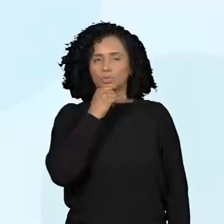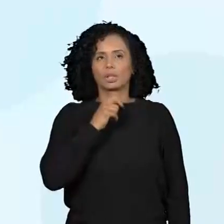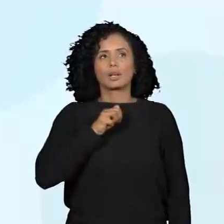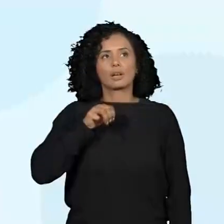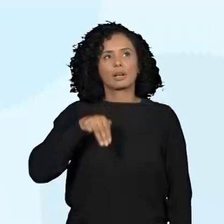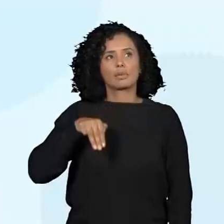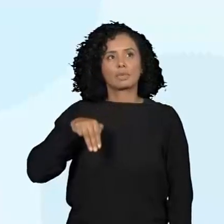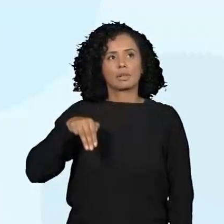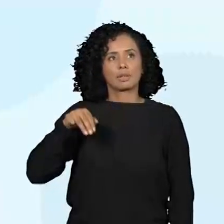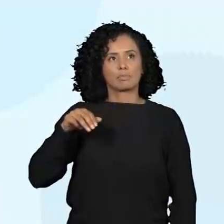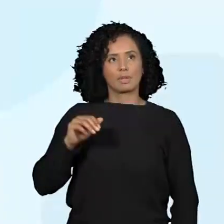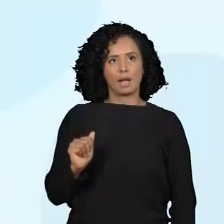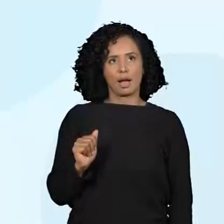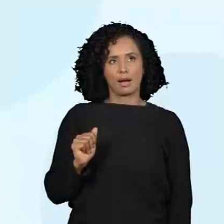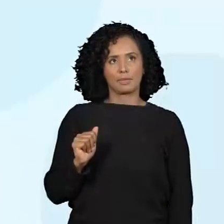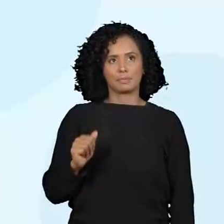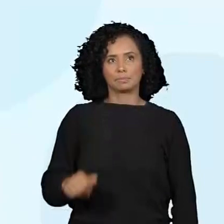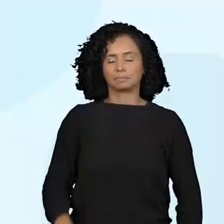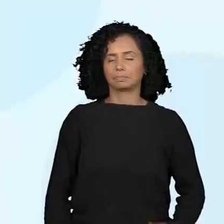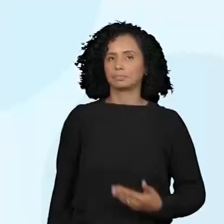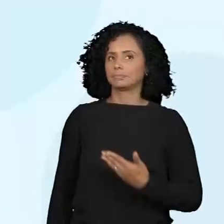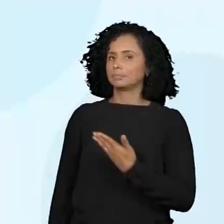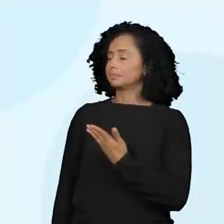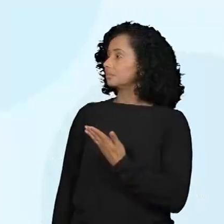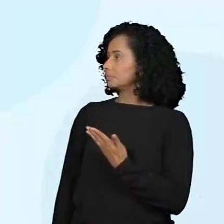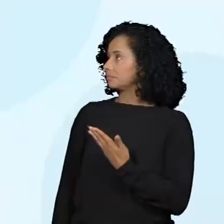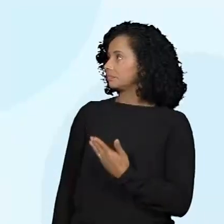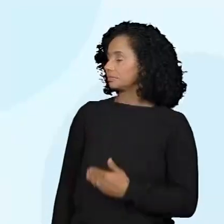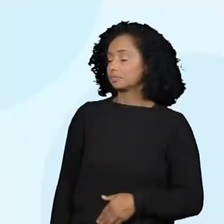que é a Mixed Martial Arts, que é